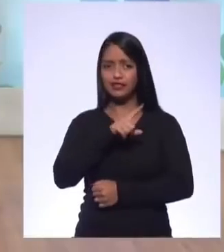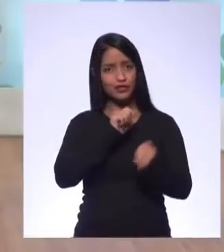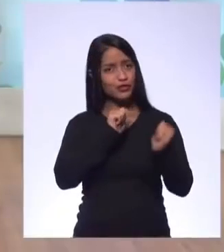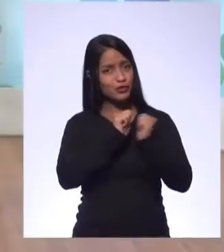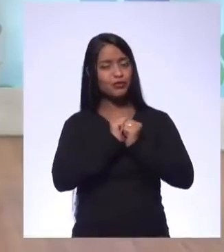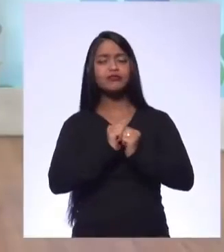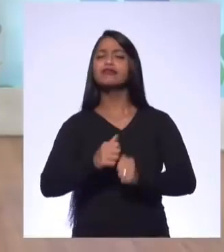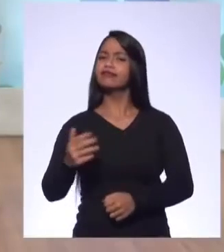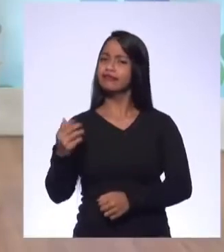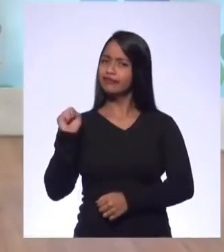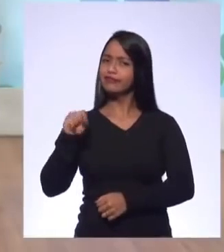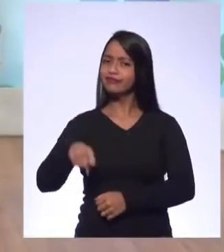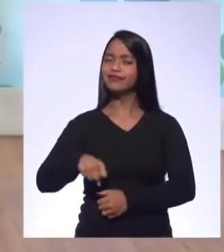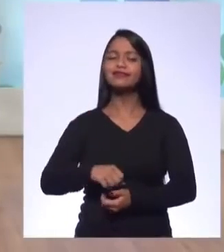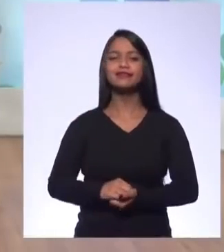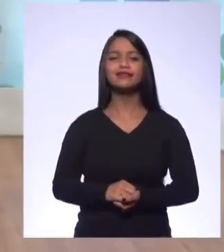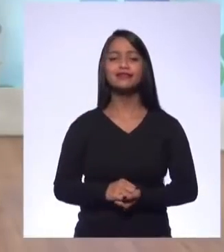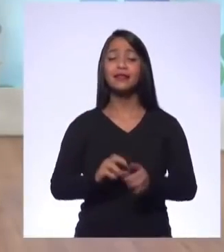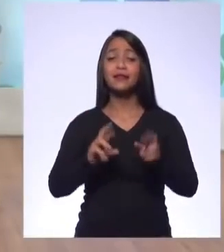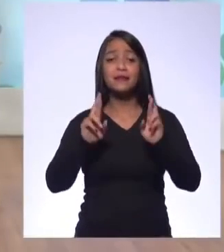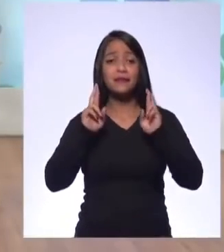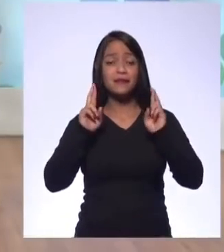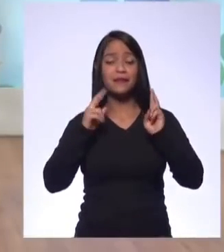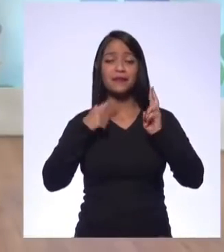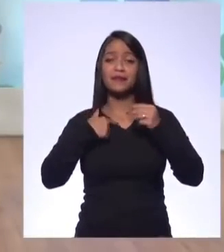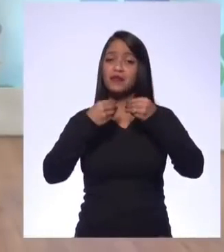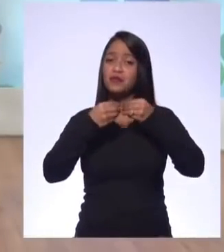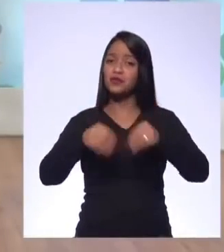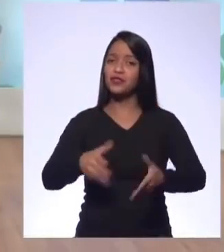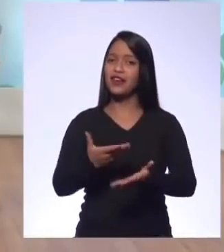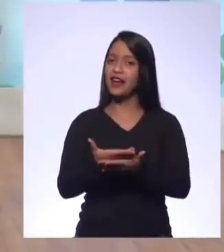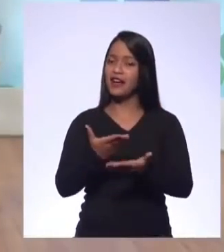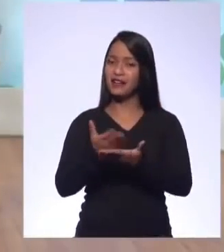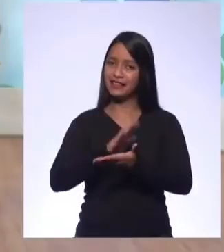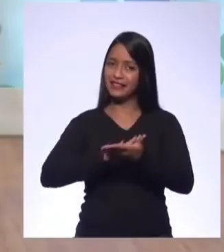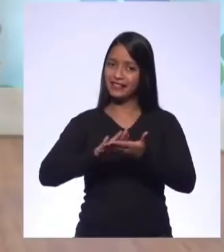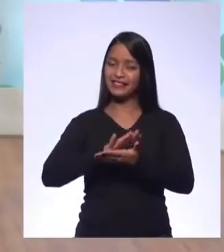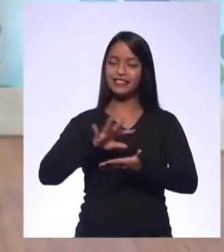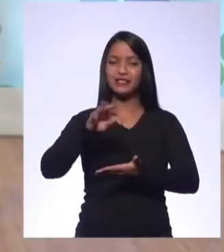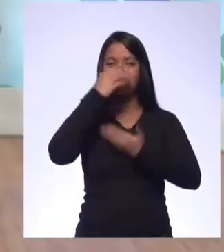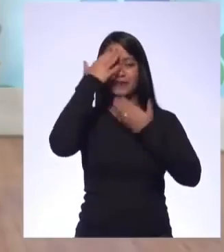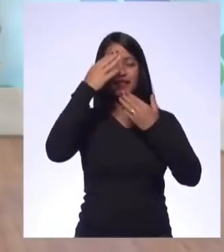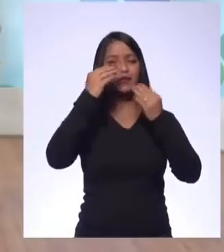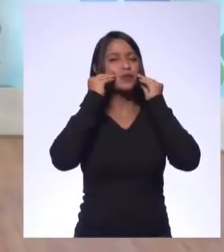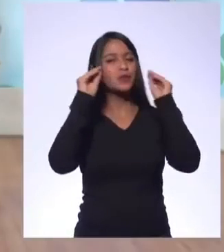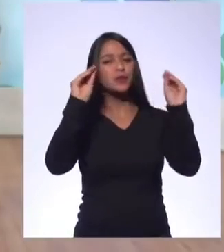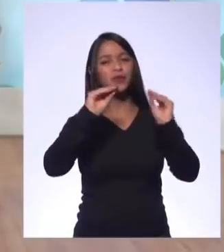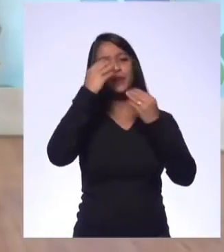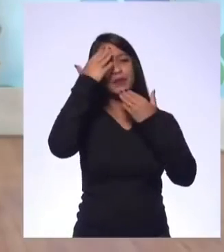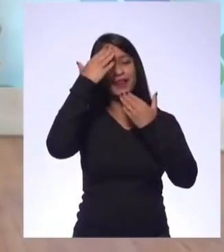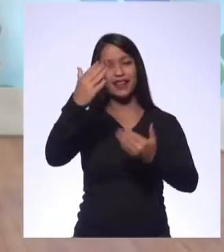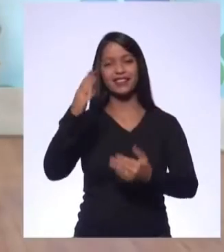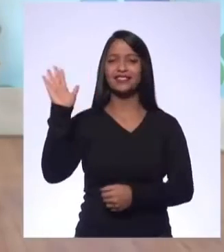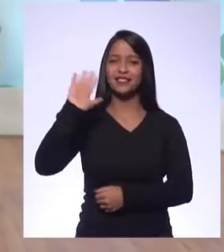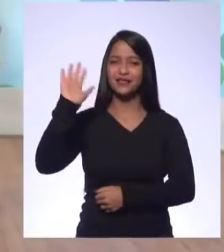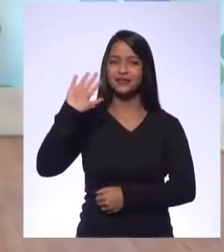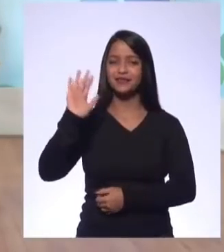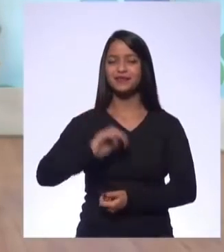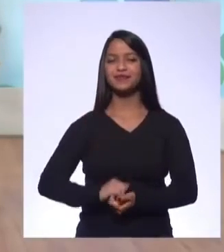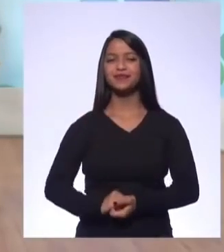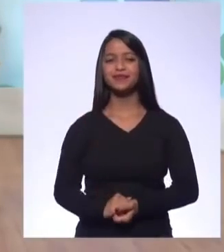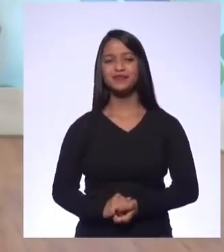Demorou, demorou. Espero não ter estragado a aula aí. Muito obrigado a todos. Beijo, gente. Obrigada. Tchau, tchau.